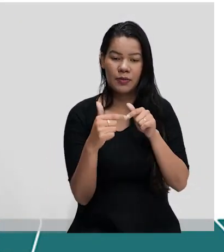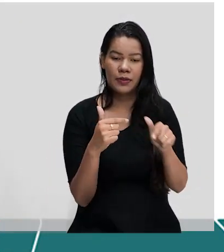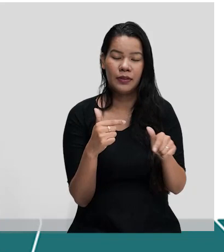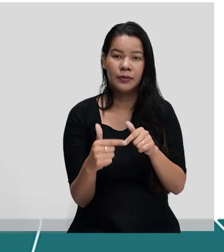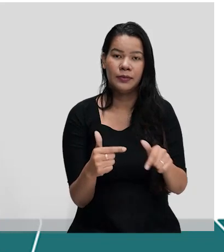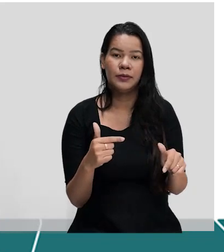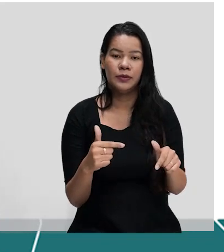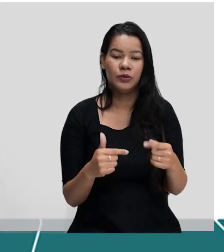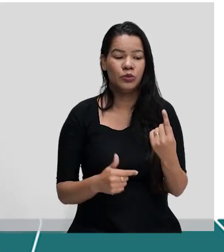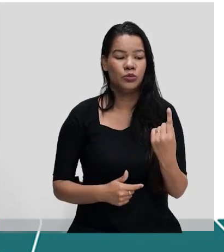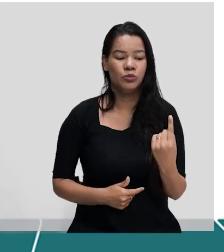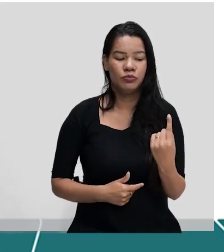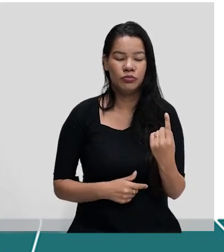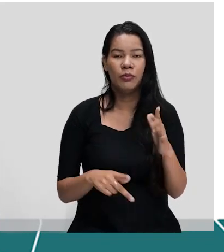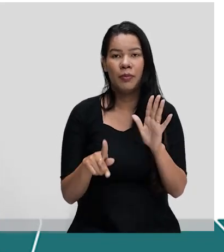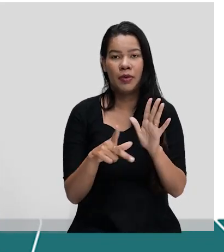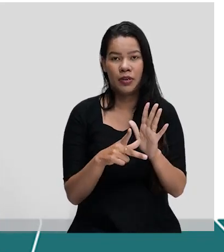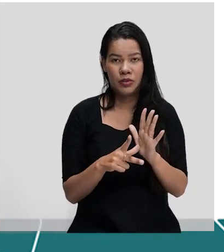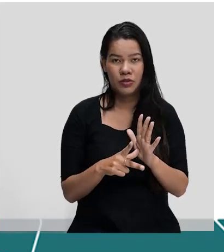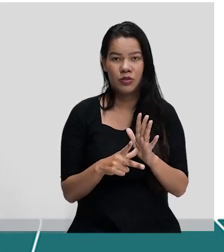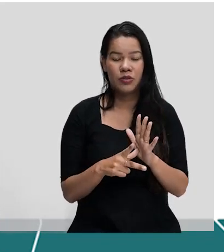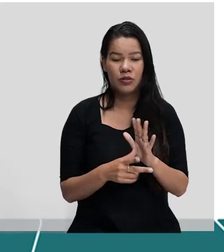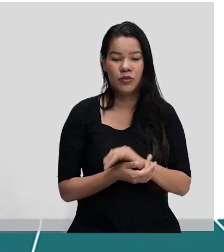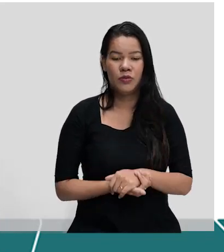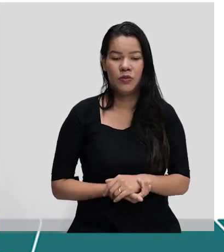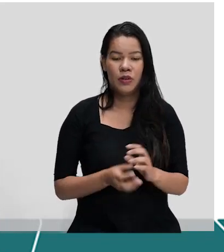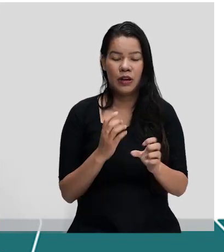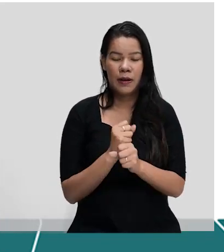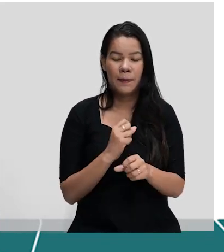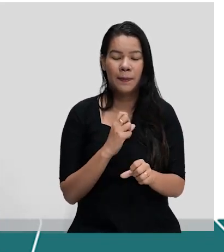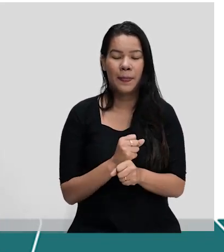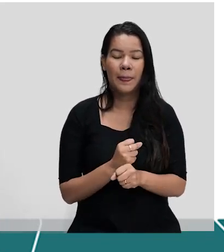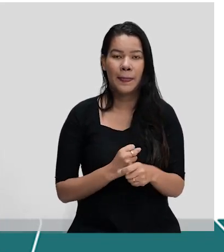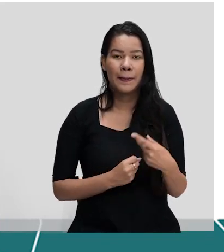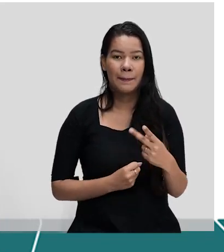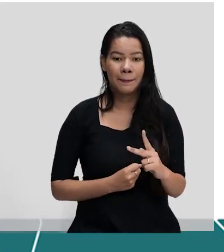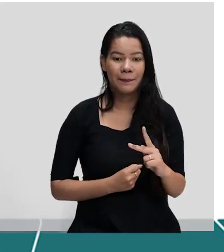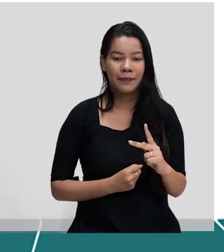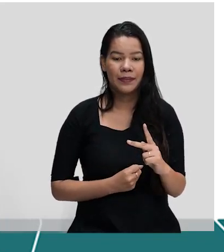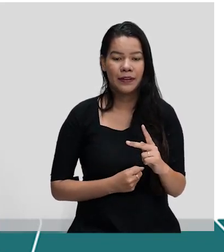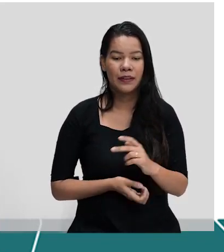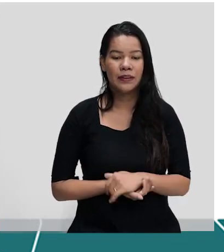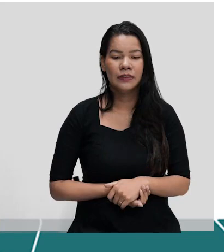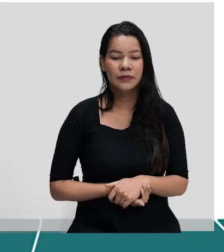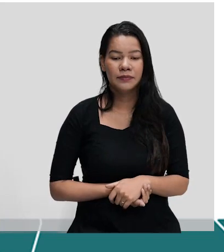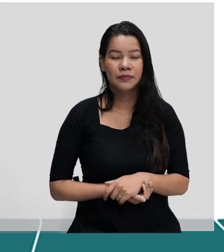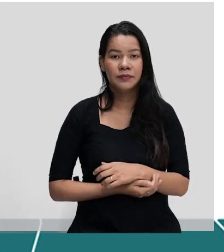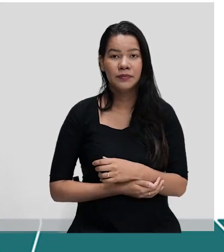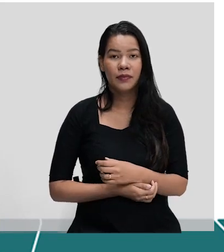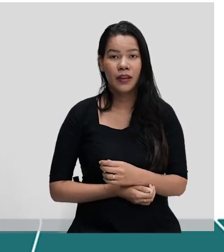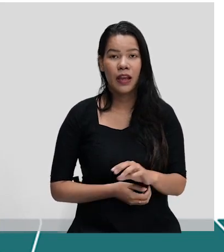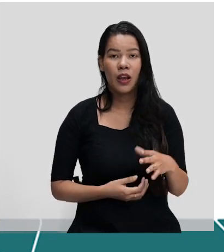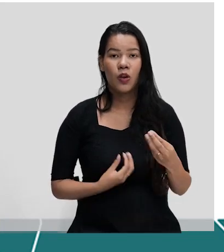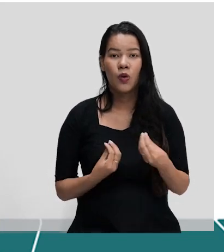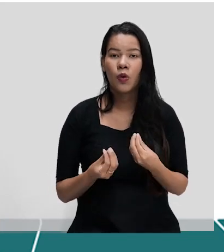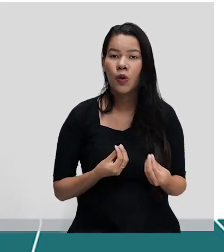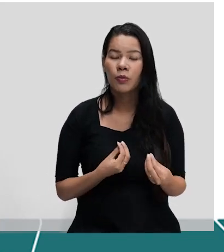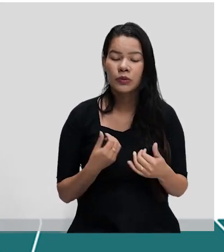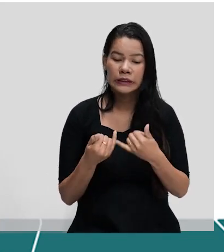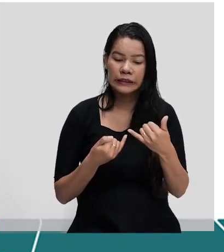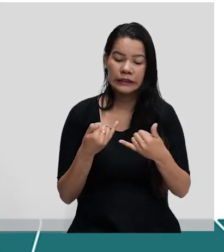caso particular desse cálculo estequiométrico. Esse caso particular é quando os reagentes